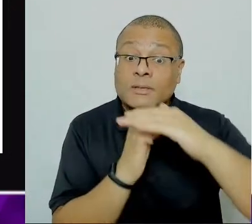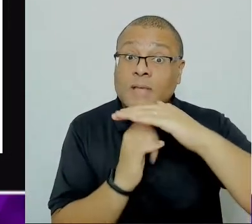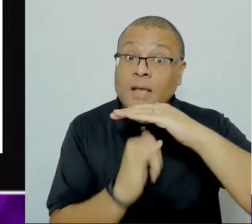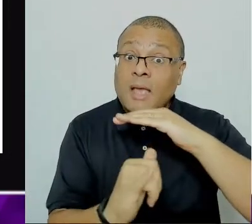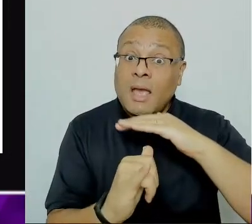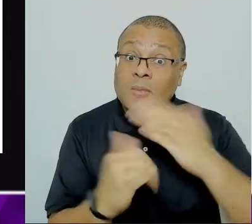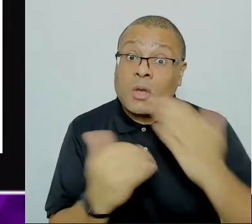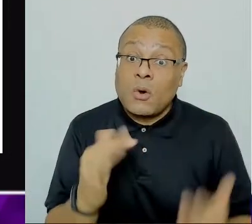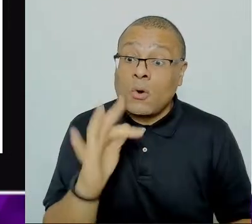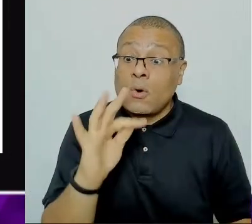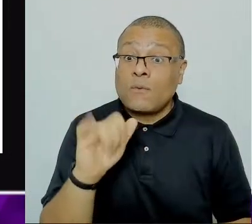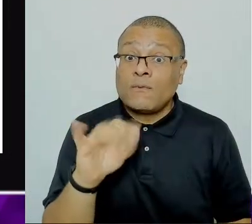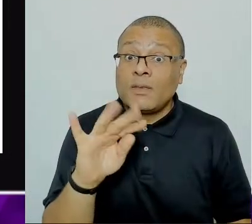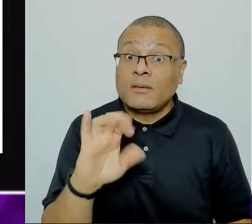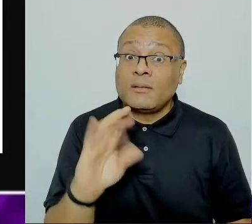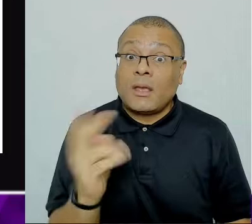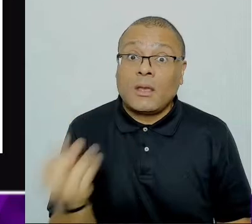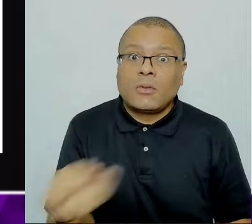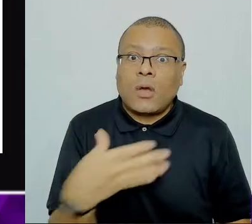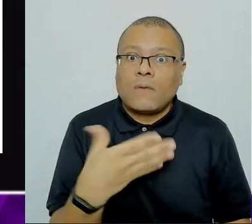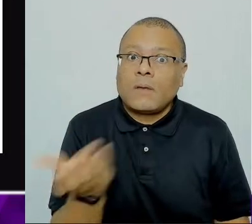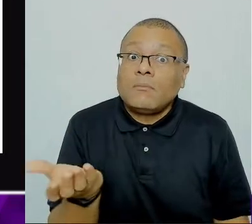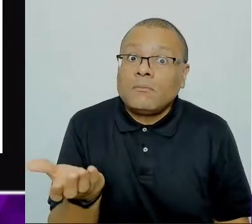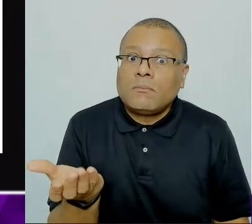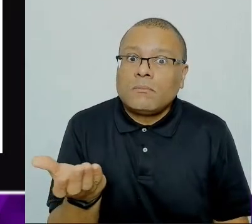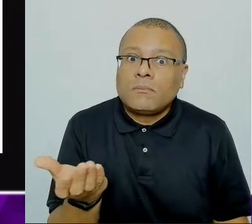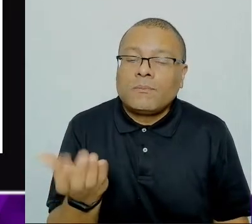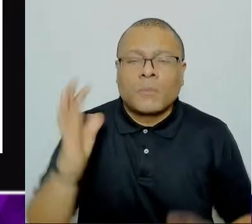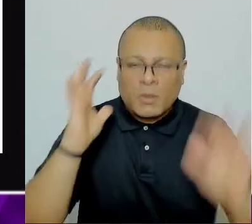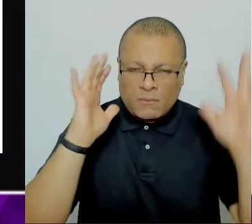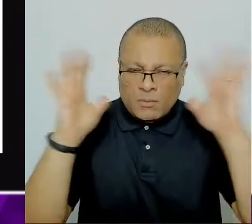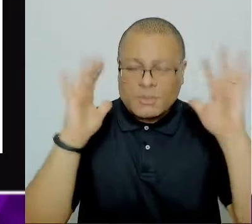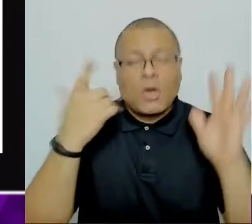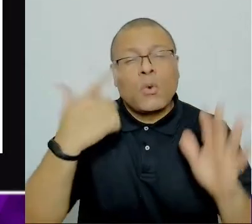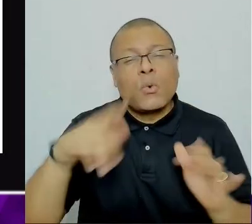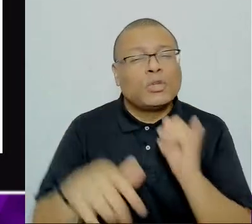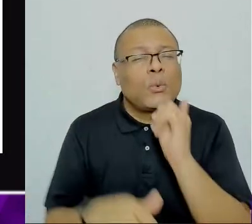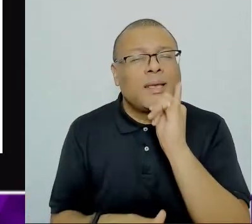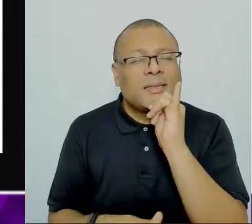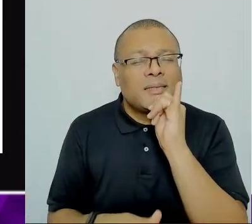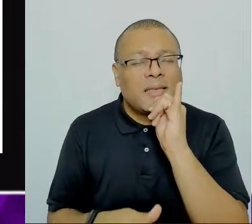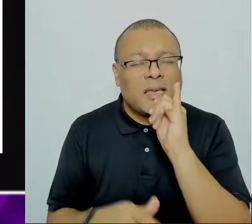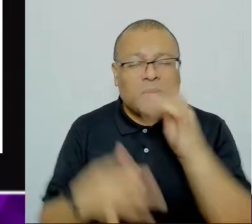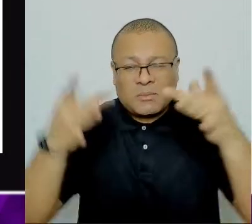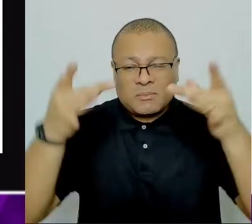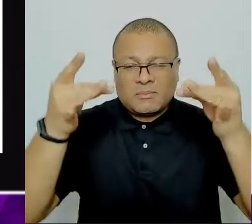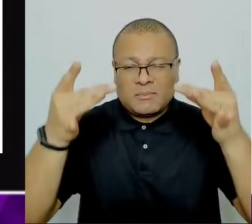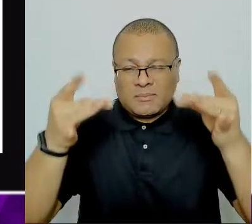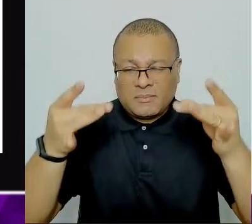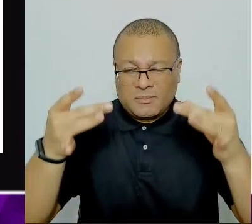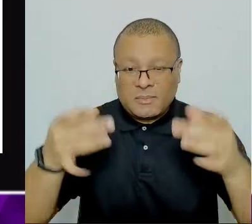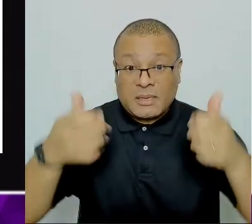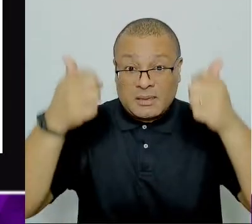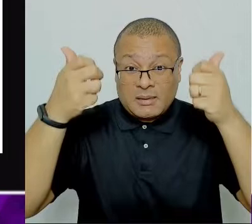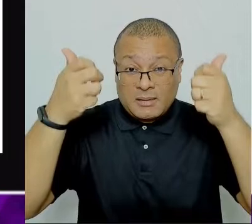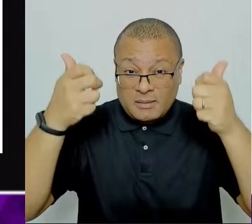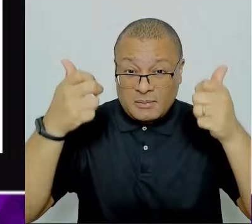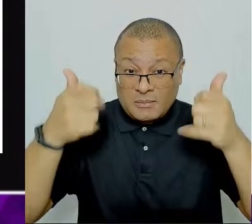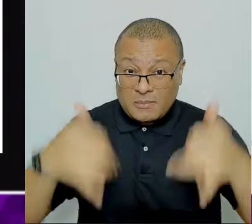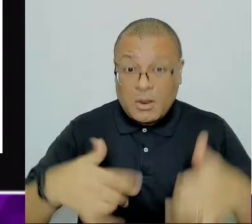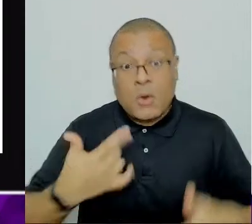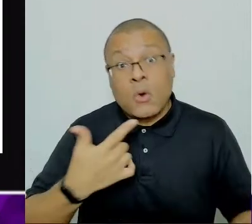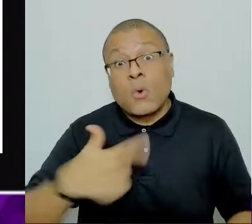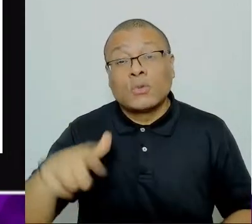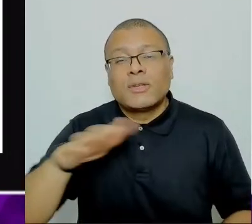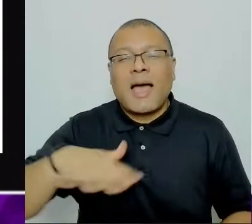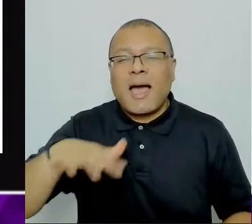Por que não isso? Vamos pegar mais um exemplo, só para entrar mais a fundo, e aí a gente está falando de outros mercados,